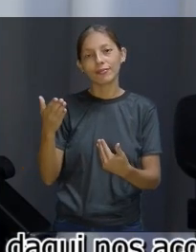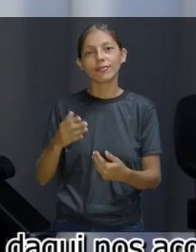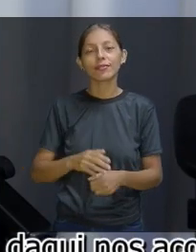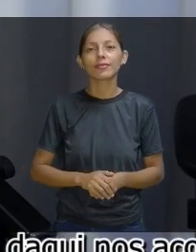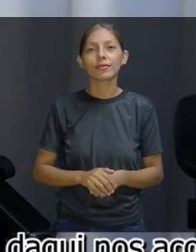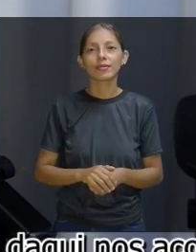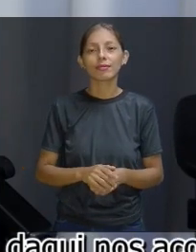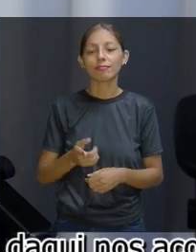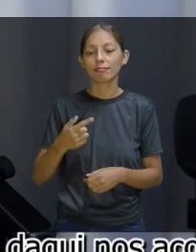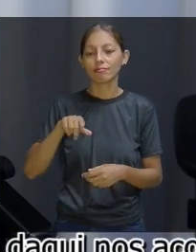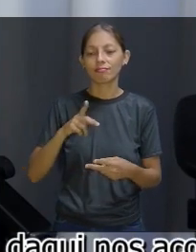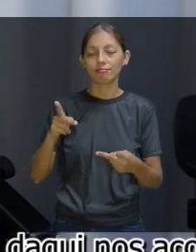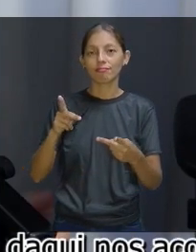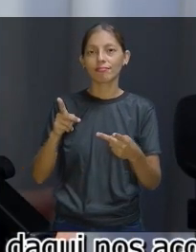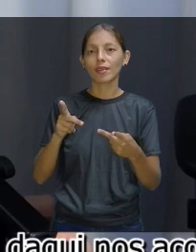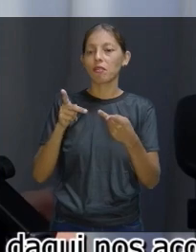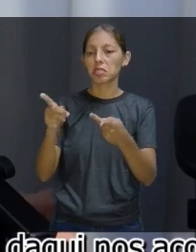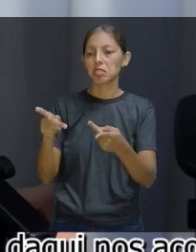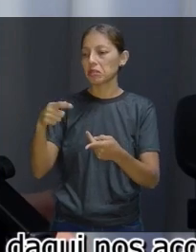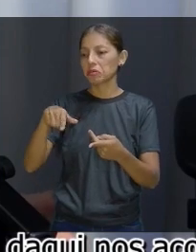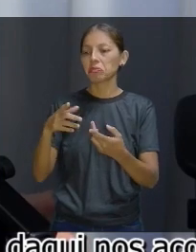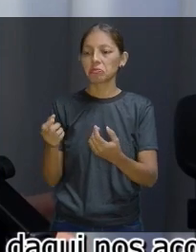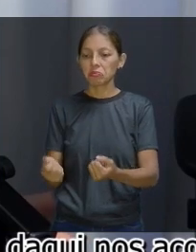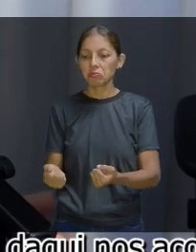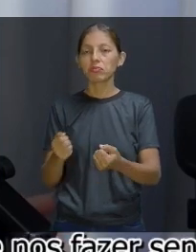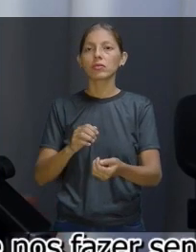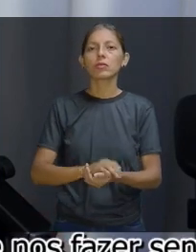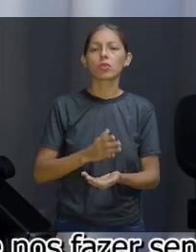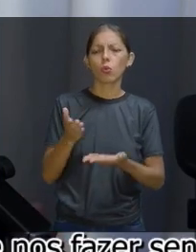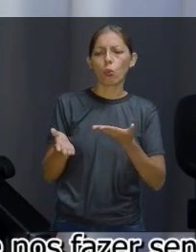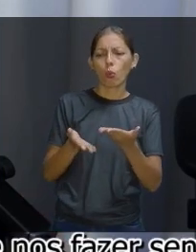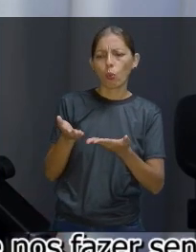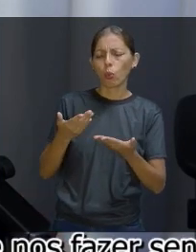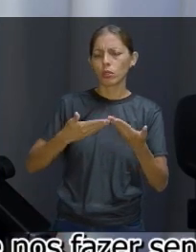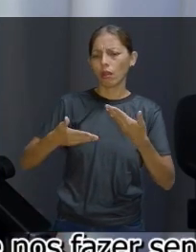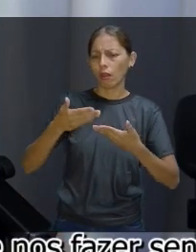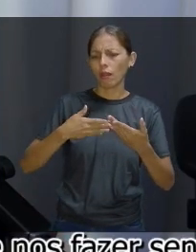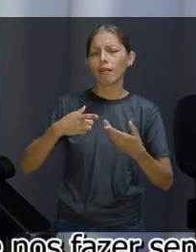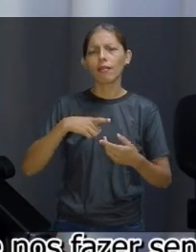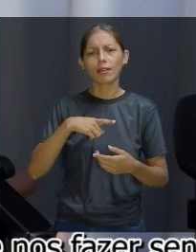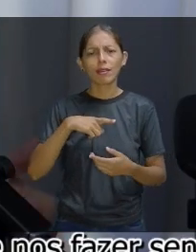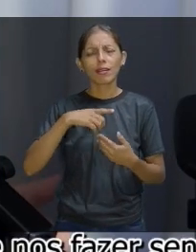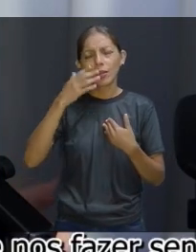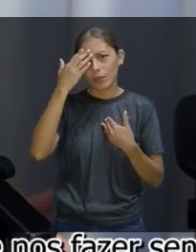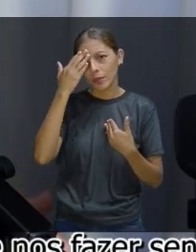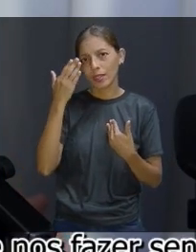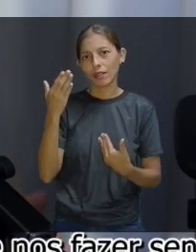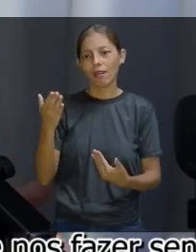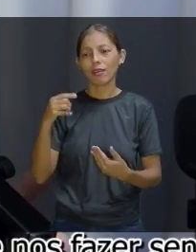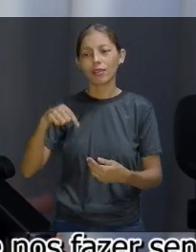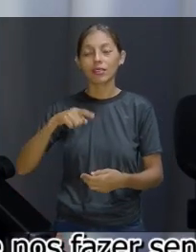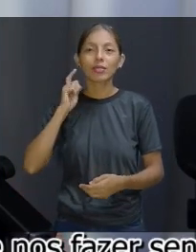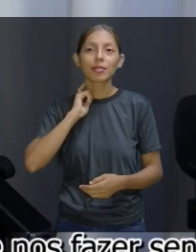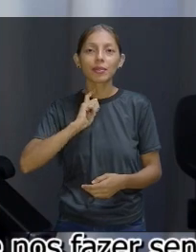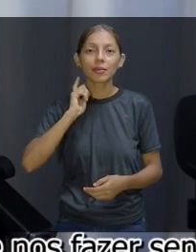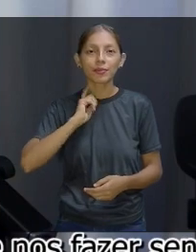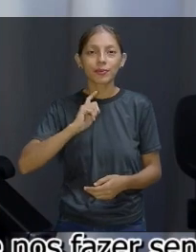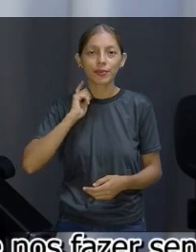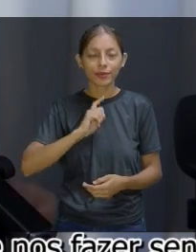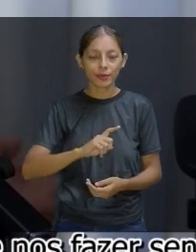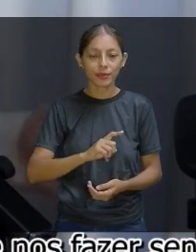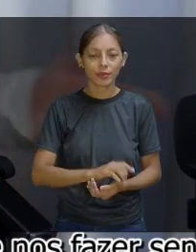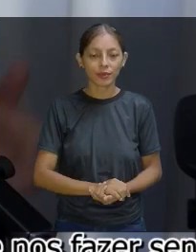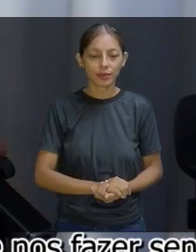todos, a forma hospitaleira como o povo daqui nos acolhe. É impressionante como vocês daqui de Minas sabem